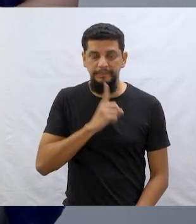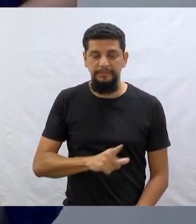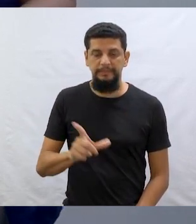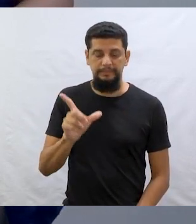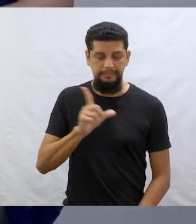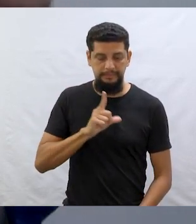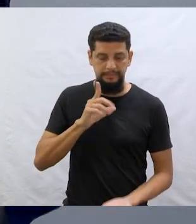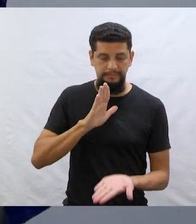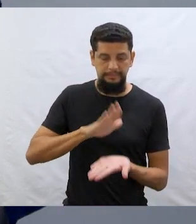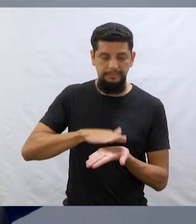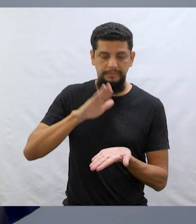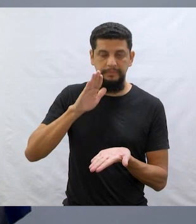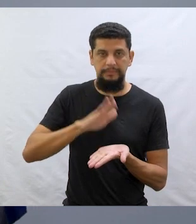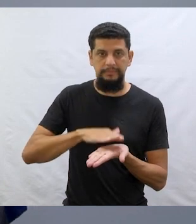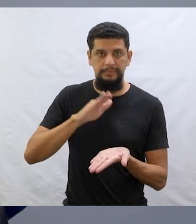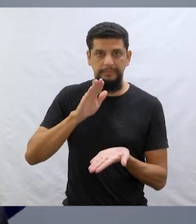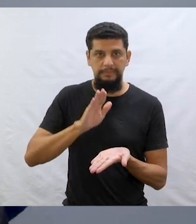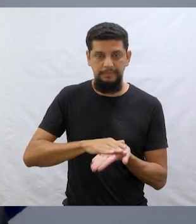amarelinho,